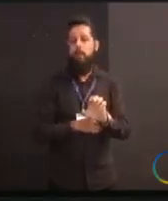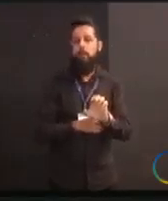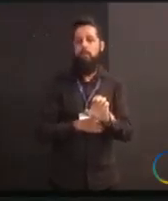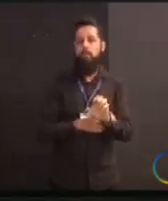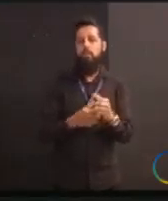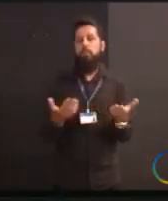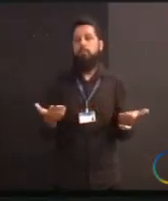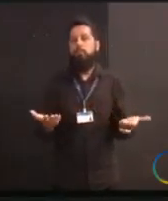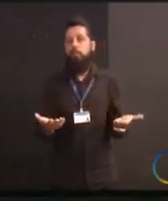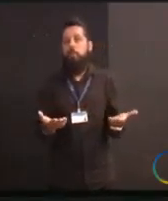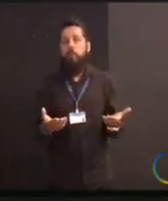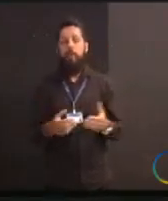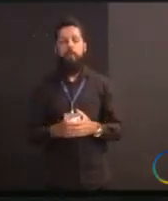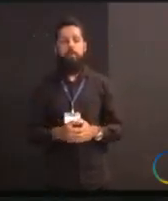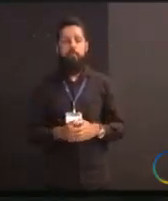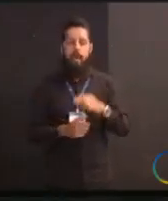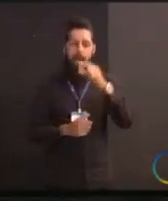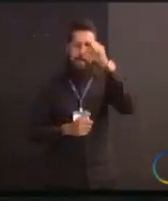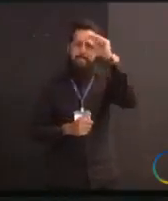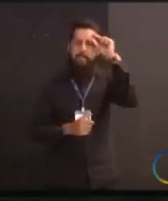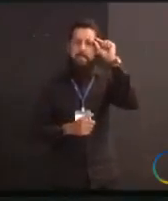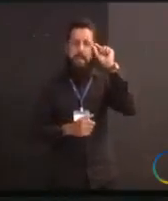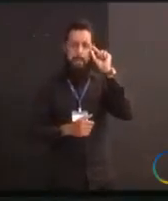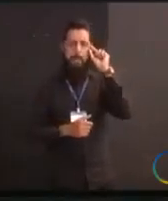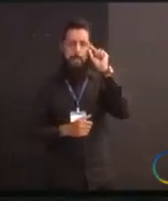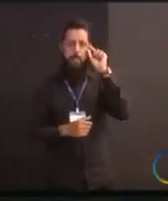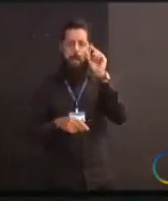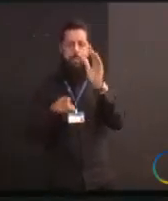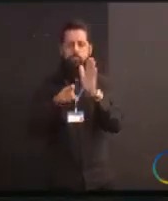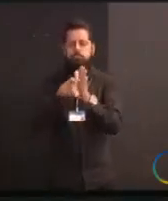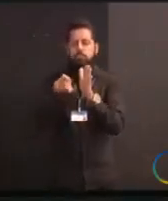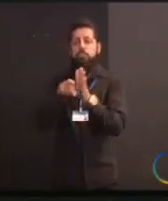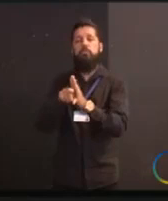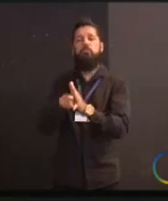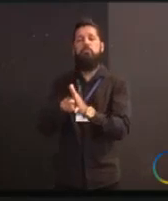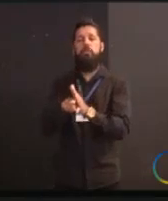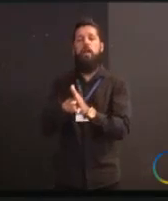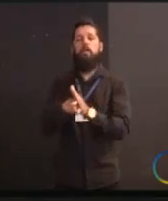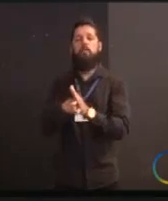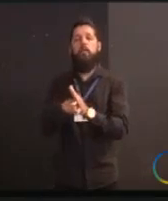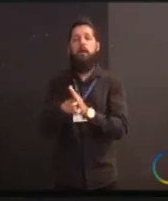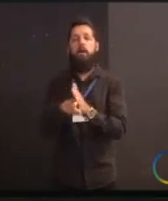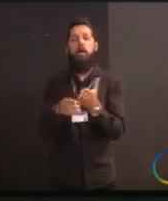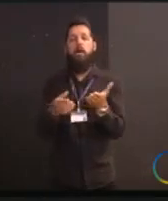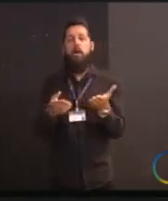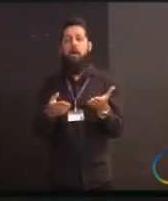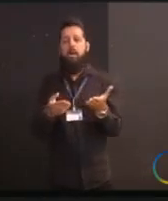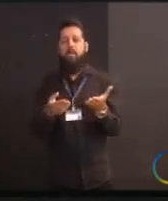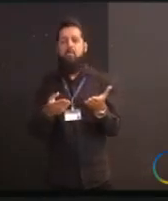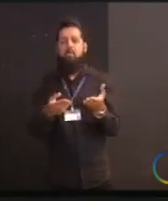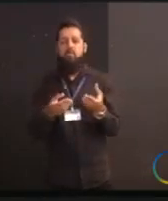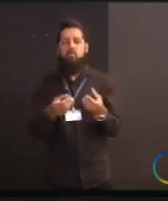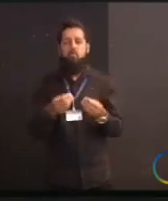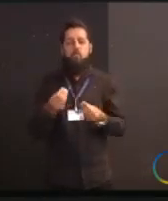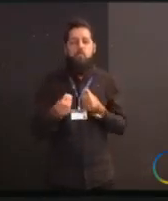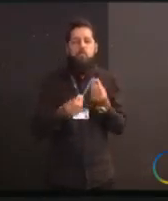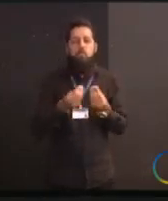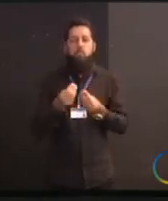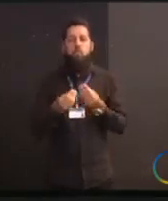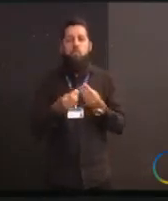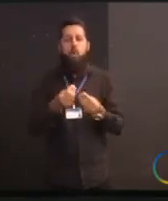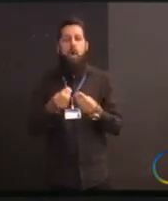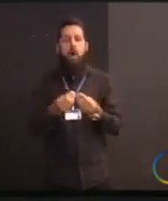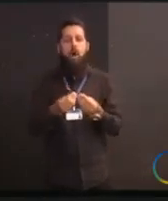pátria espiritual? Como é que eu posso saber? Sabe qual foi a resposta na sabedoria de Emanuel? Observa o